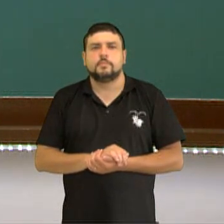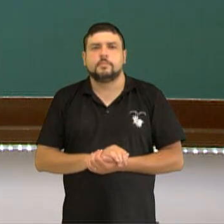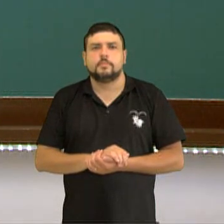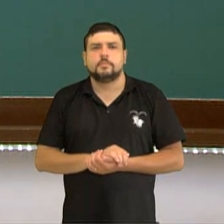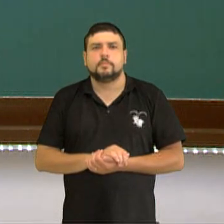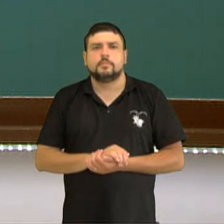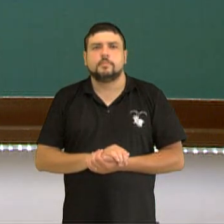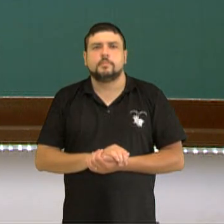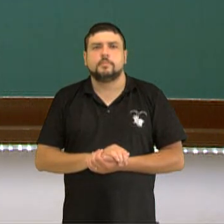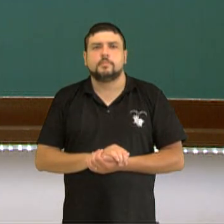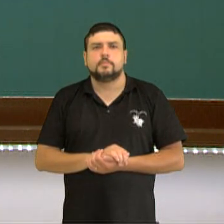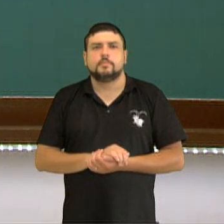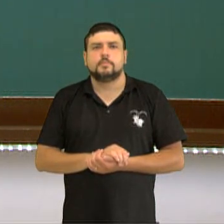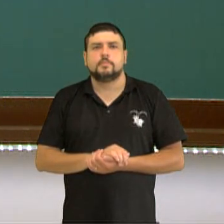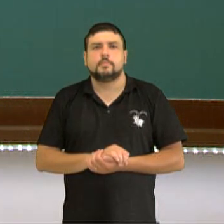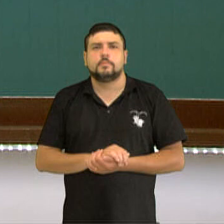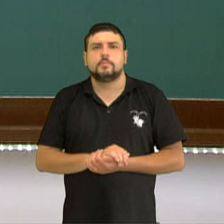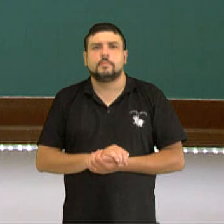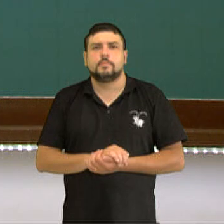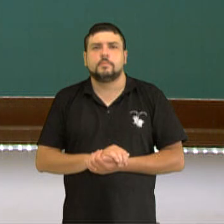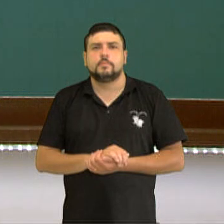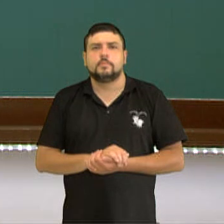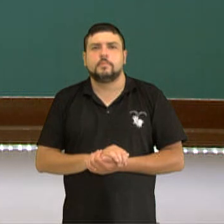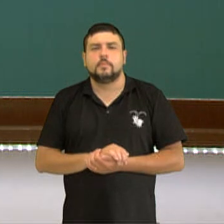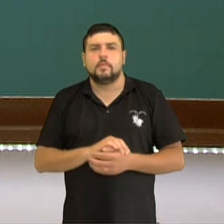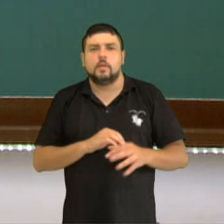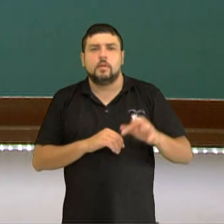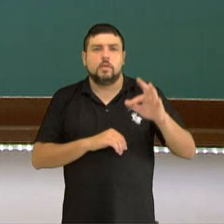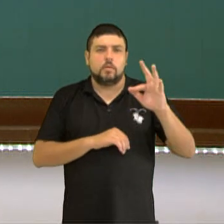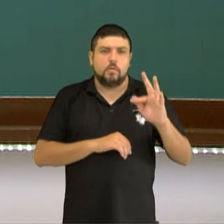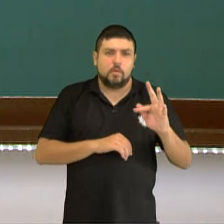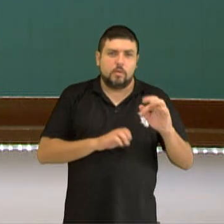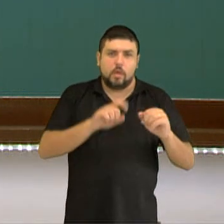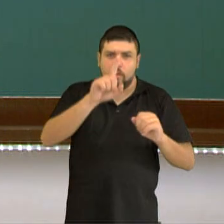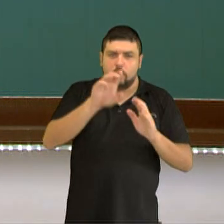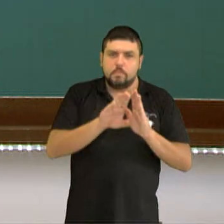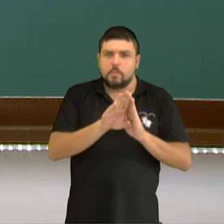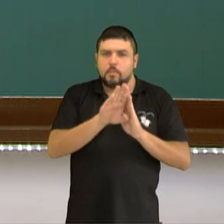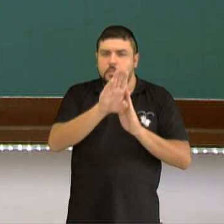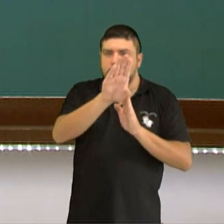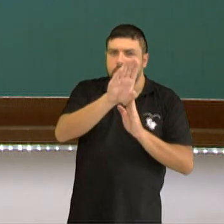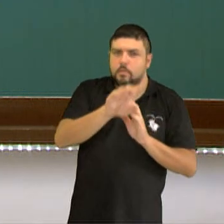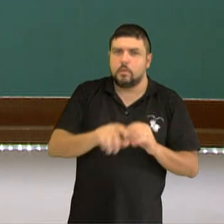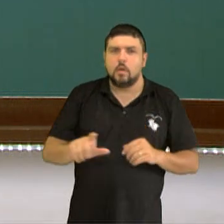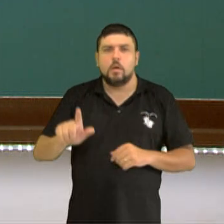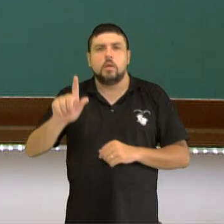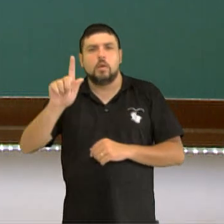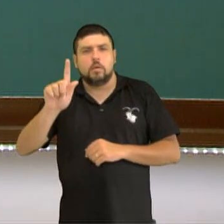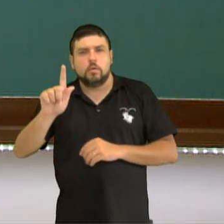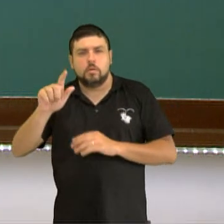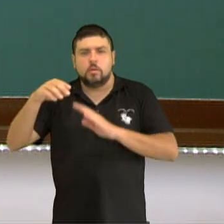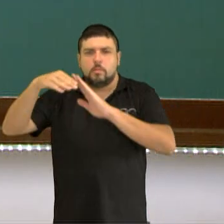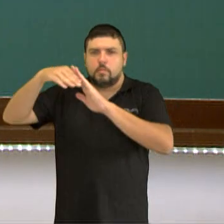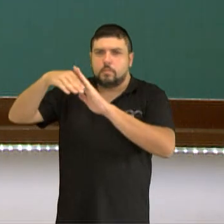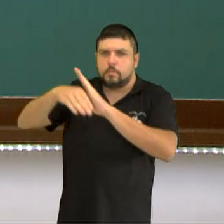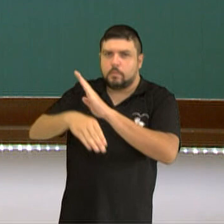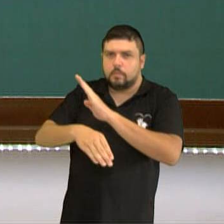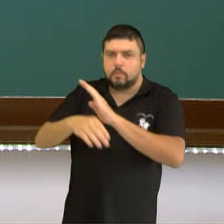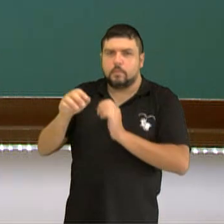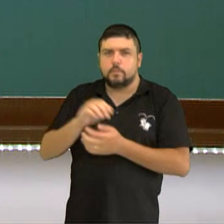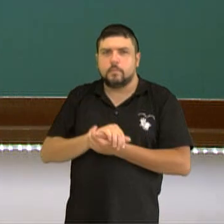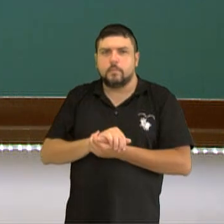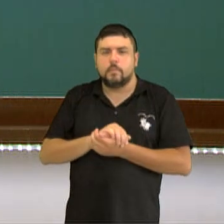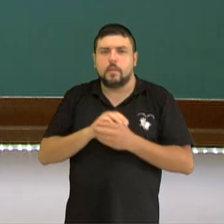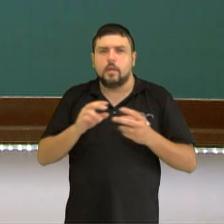g. f de x é uma função crescente e g de x é uma função decrescente. Percebam que